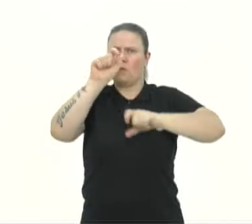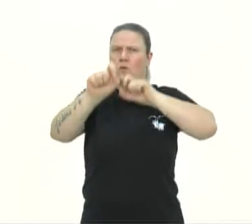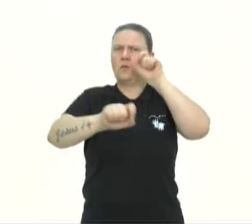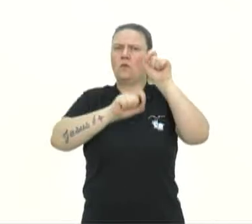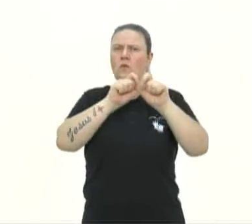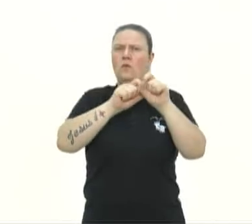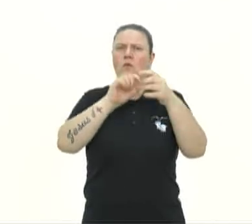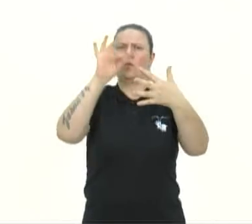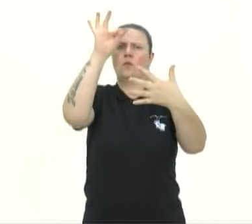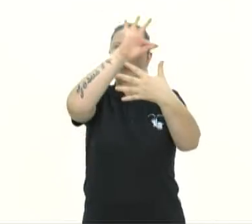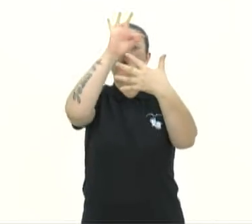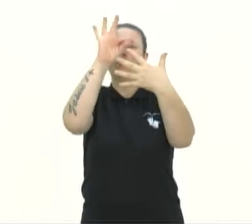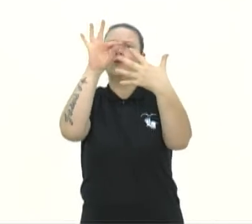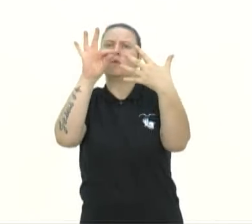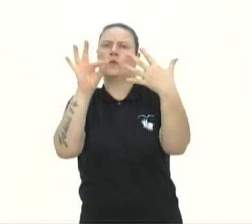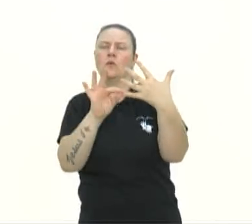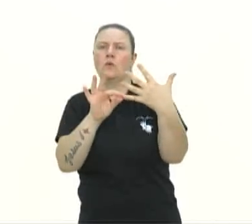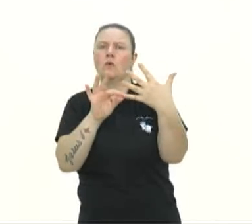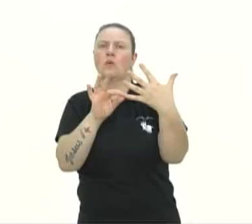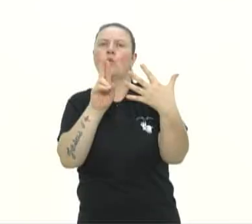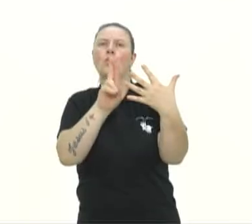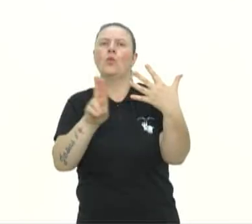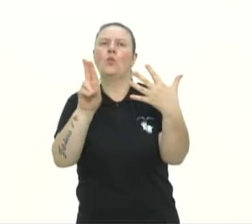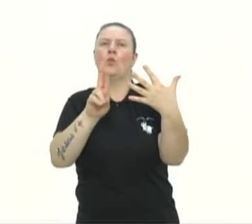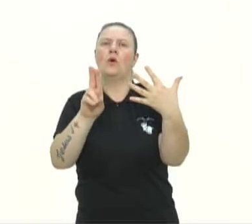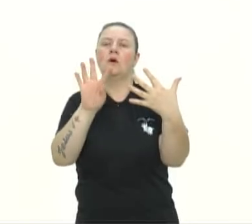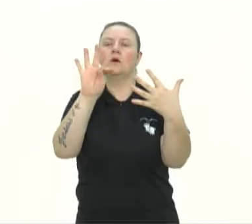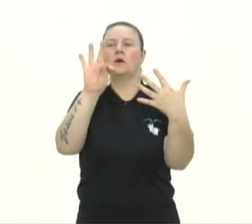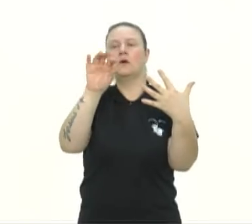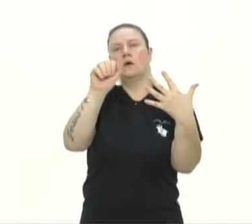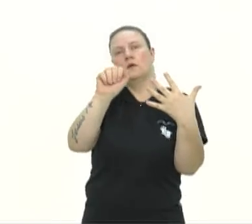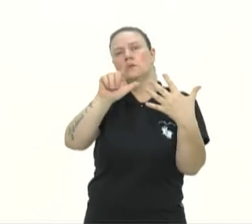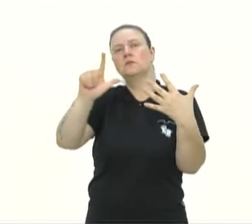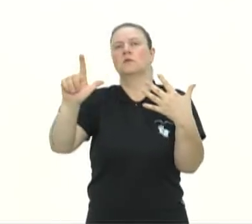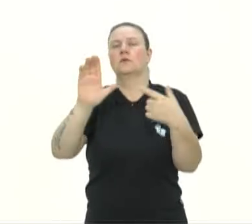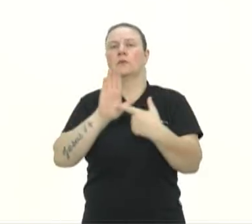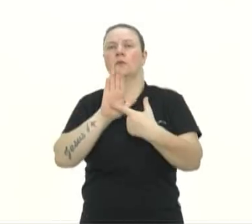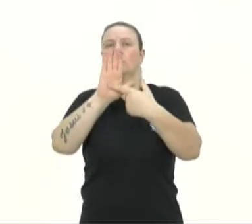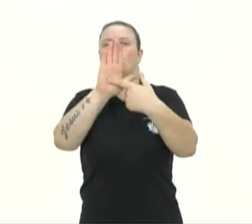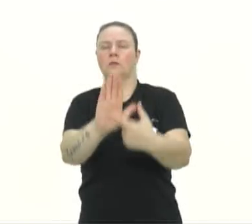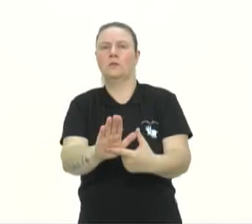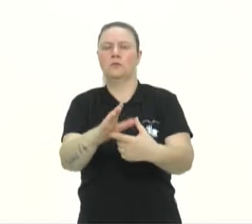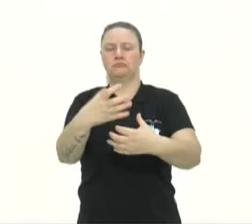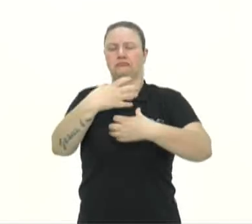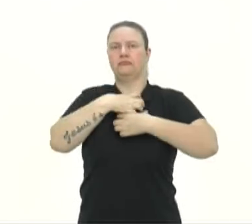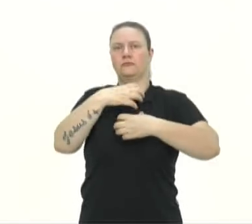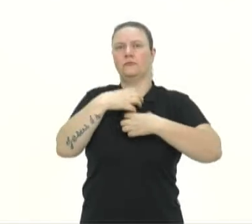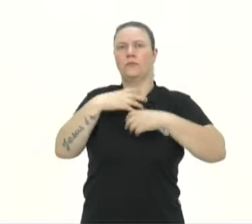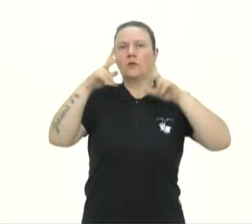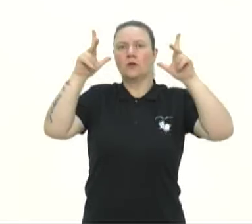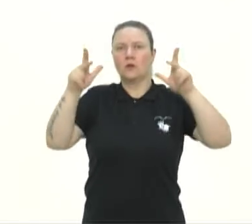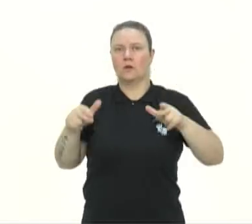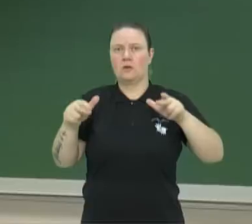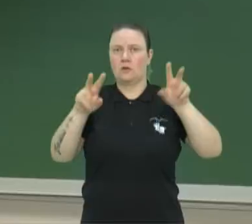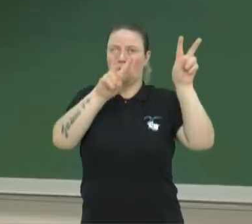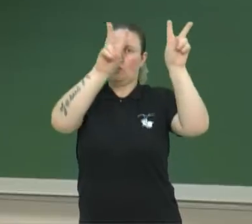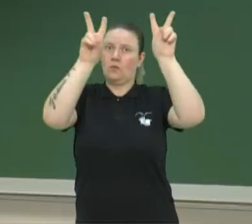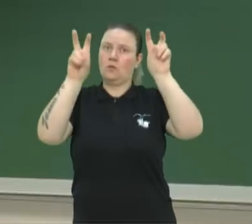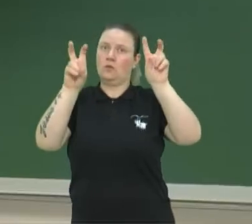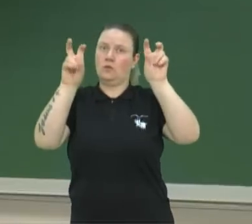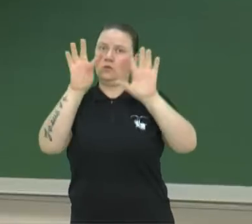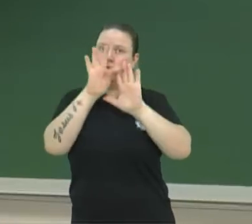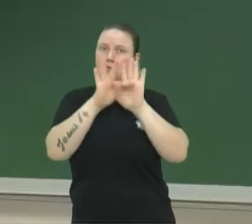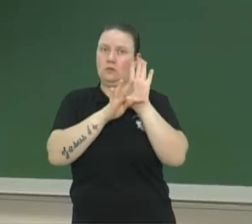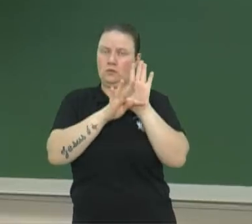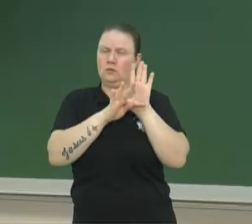alternativa abaixo o uso da expressão tal apresenta o mesmo sentido do trecho acima?